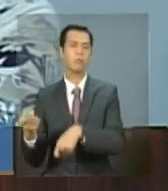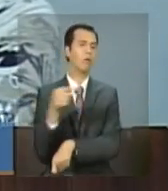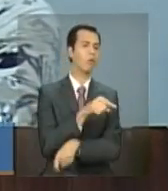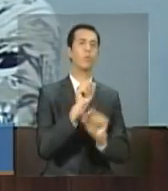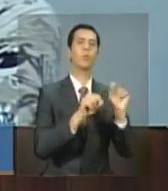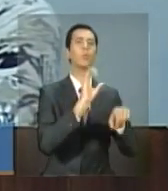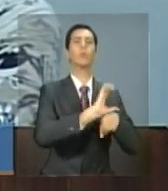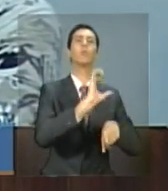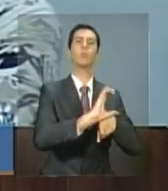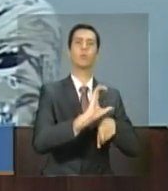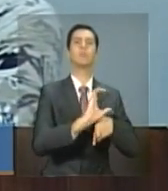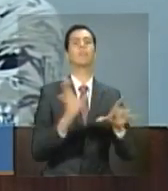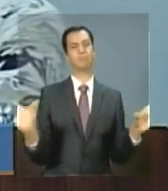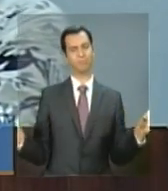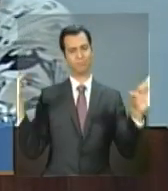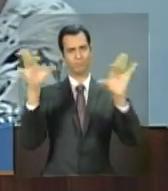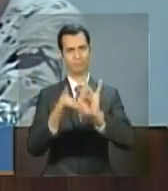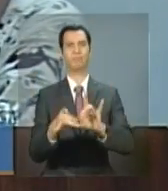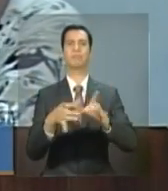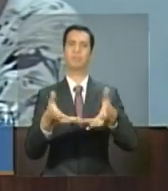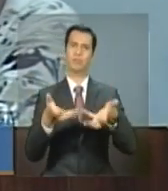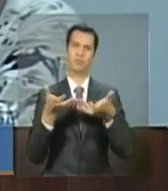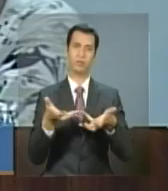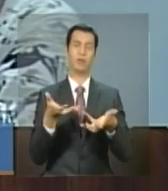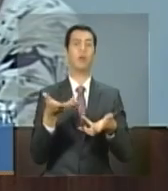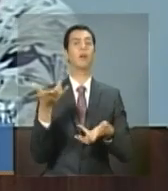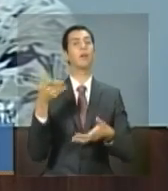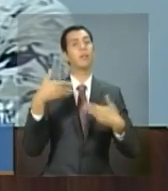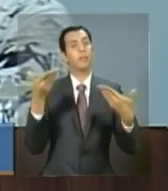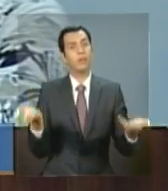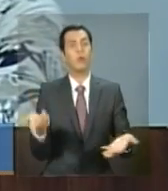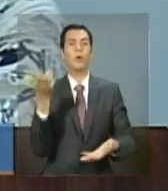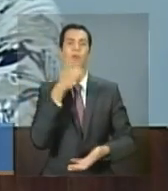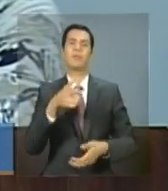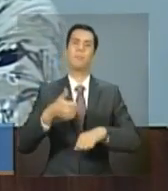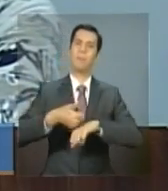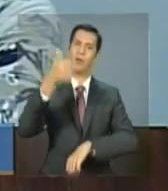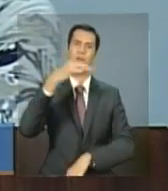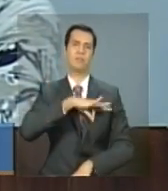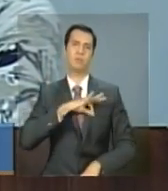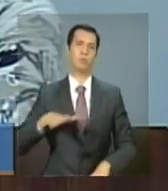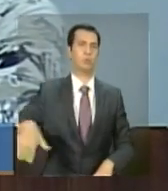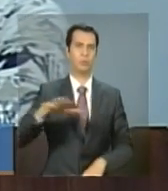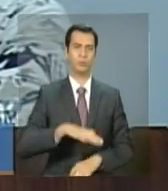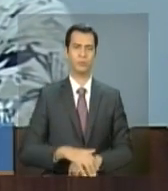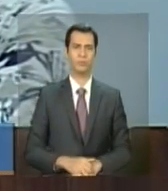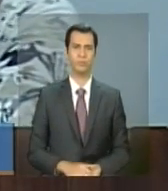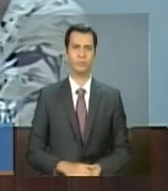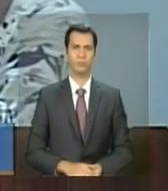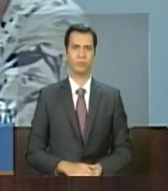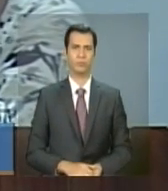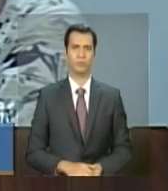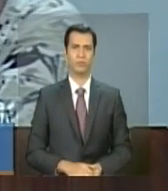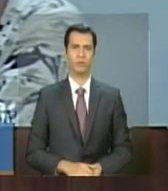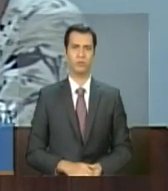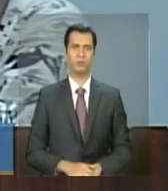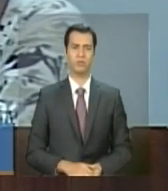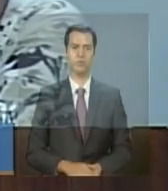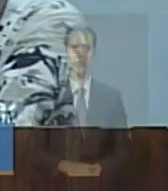qualificação com intermediação de mão de obra e, com isso, gerar melhoria na renda de todo mundo. É, pode